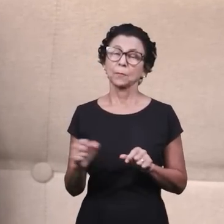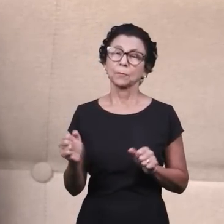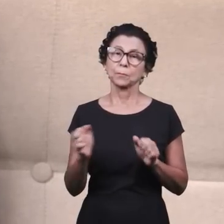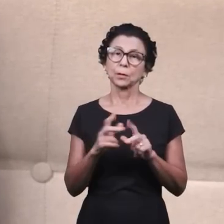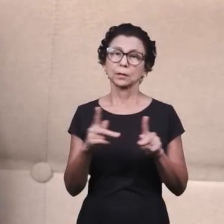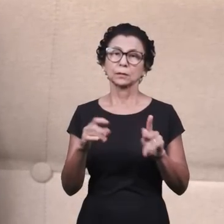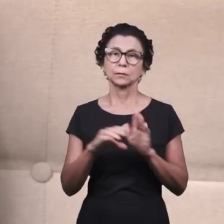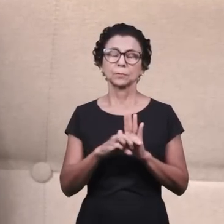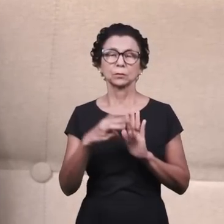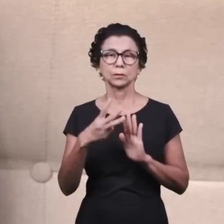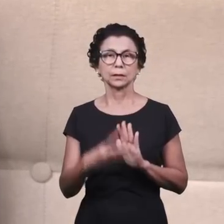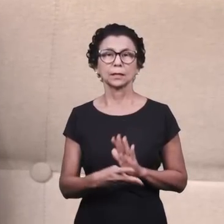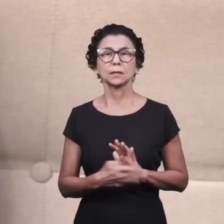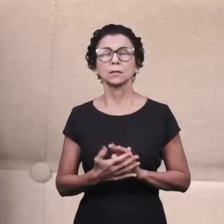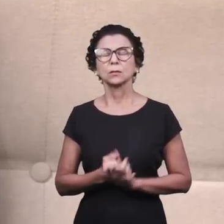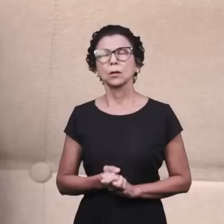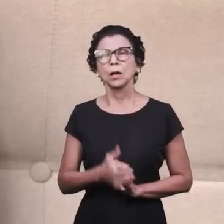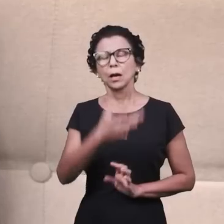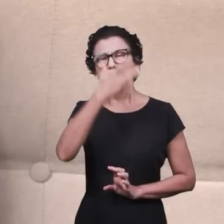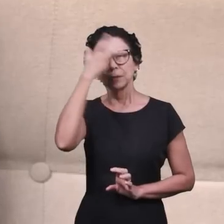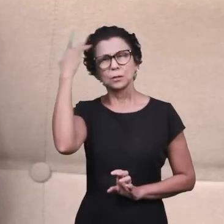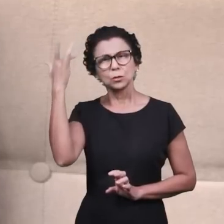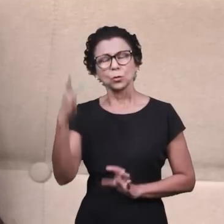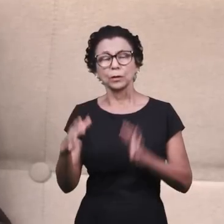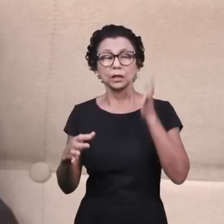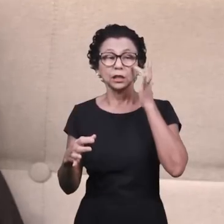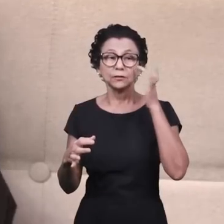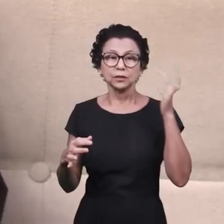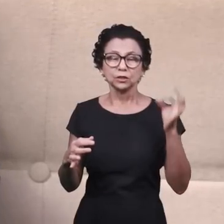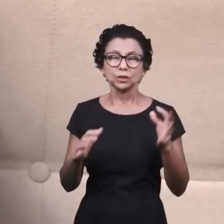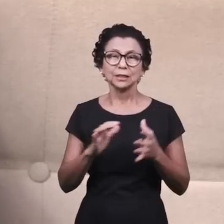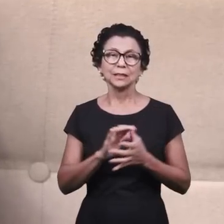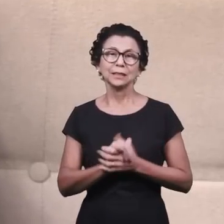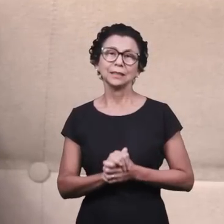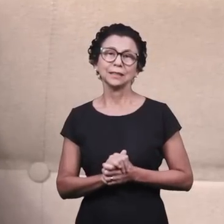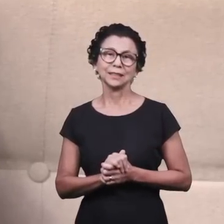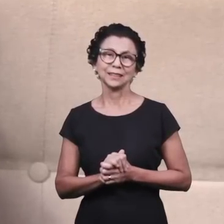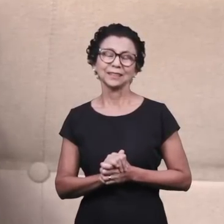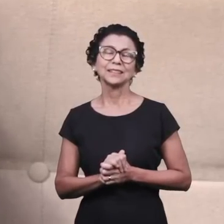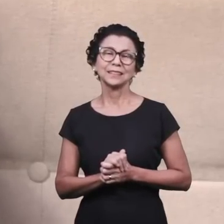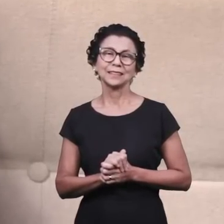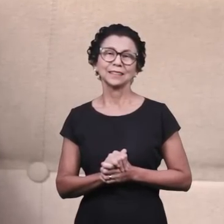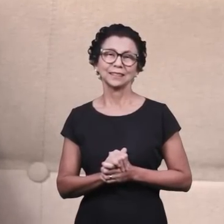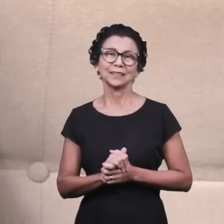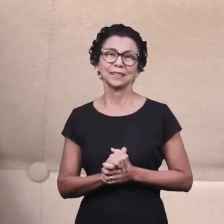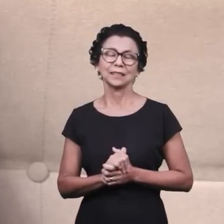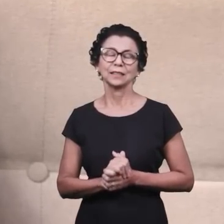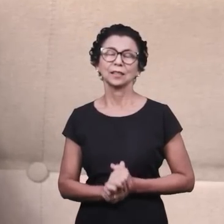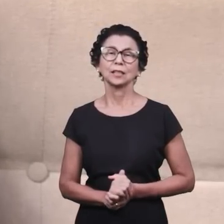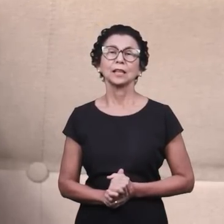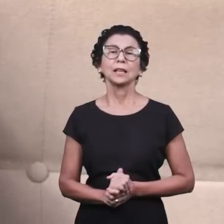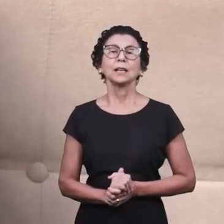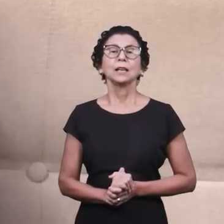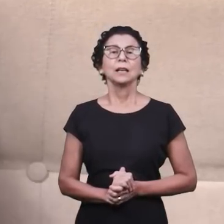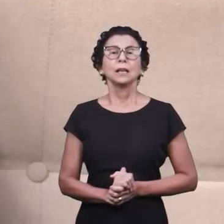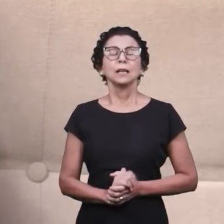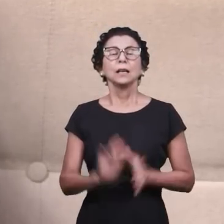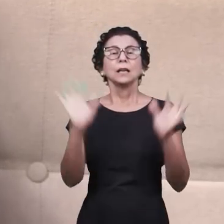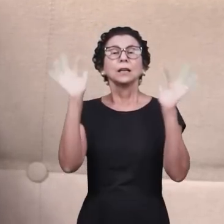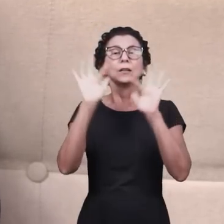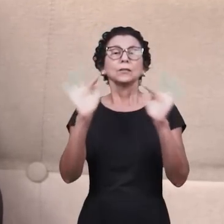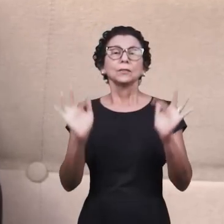que lê, aquele que ouve, aquele que guarda. São duas coisas associadas. Não adianta o Espírito Santo simplesmente